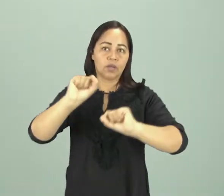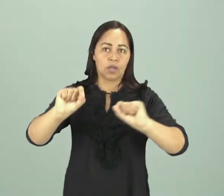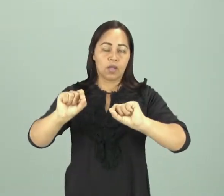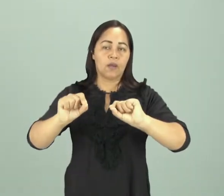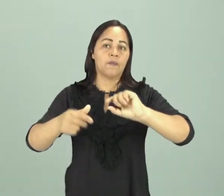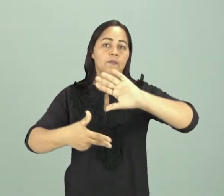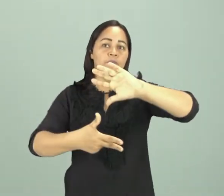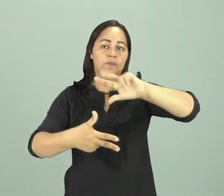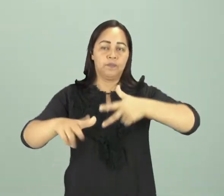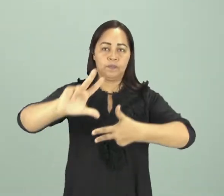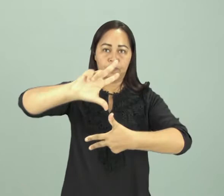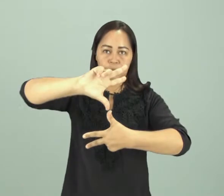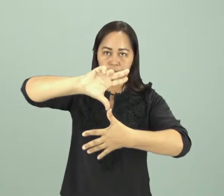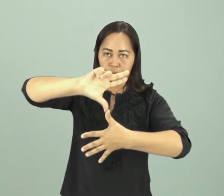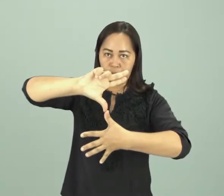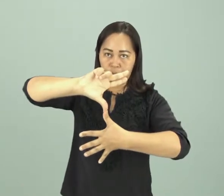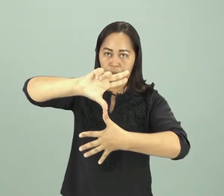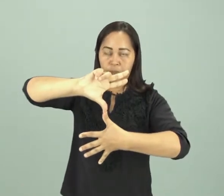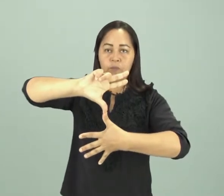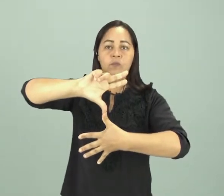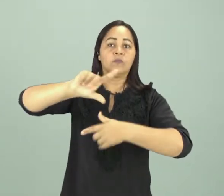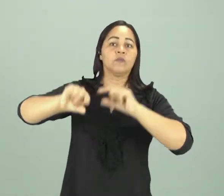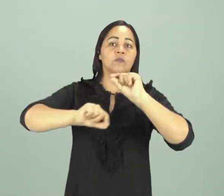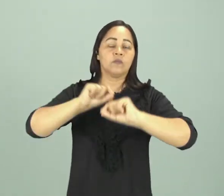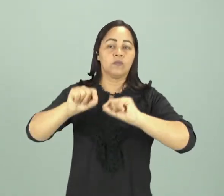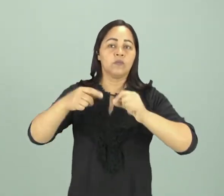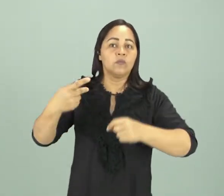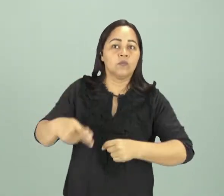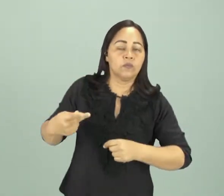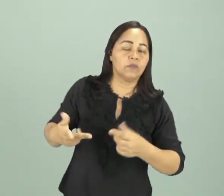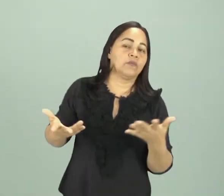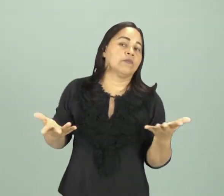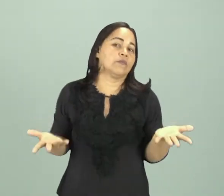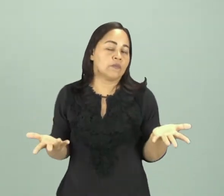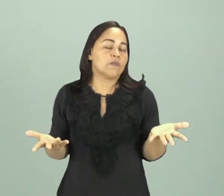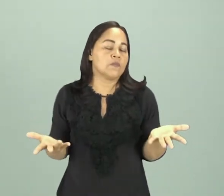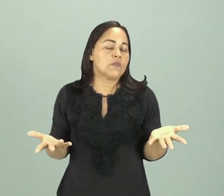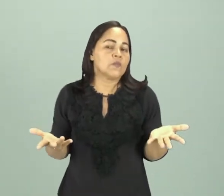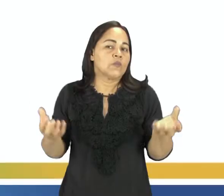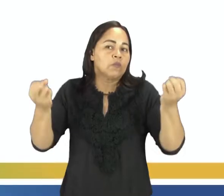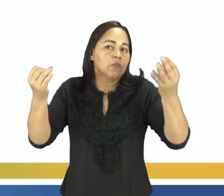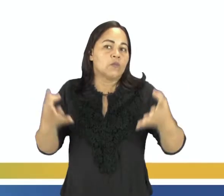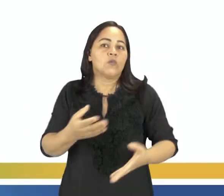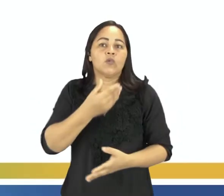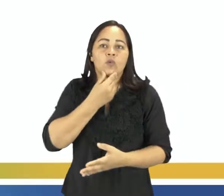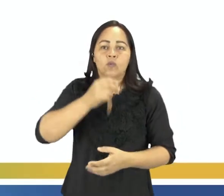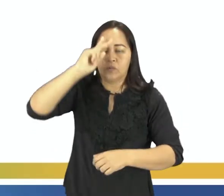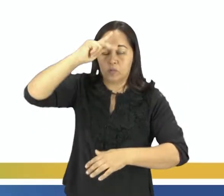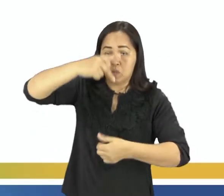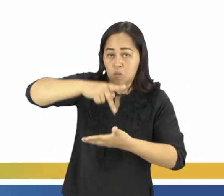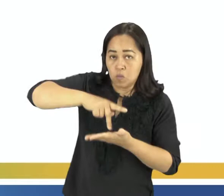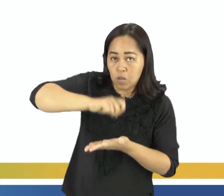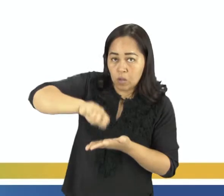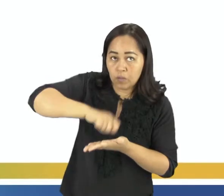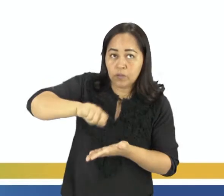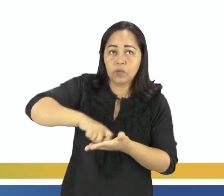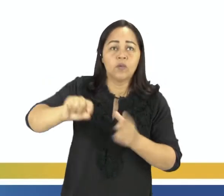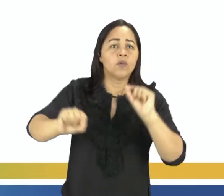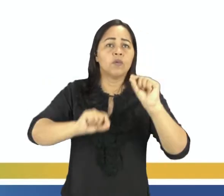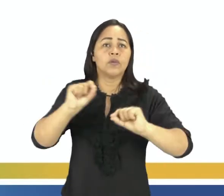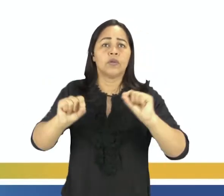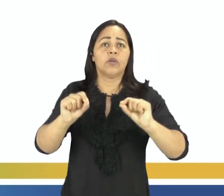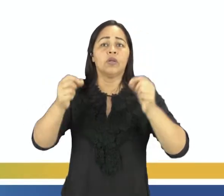ou seja, uma literatura feita aqui, próximo da gente na América Latina. Nosso ponto de partida para falar sobre isso hoje